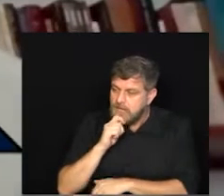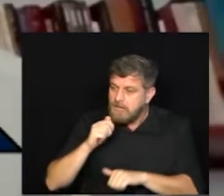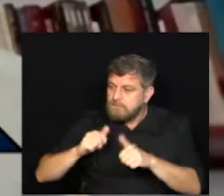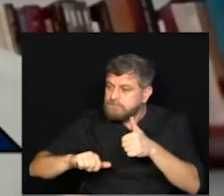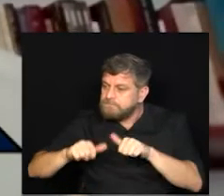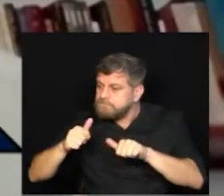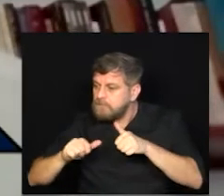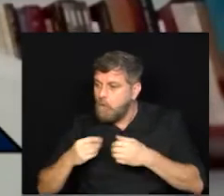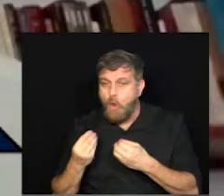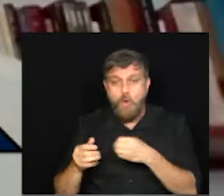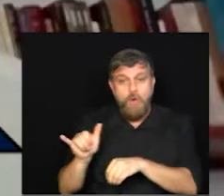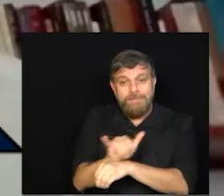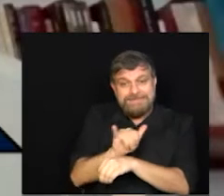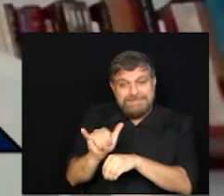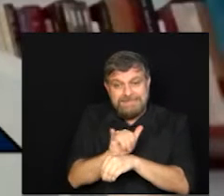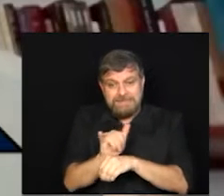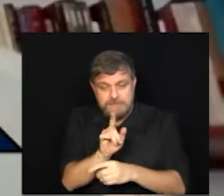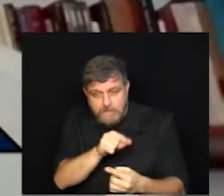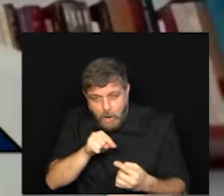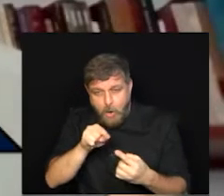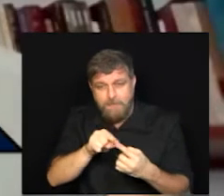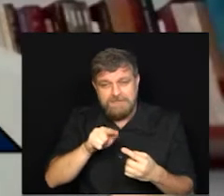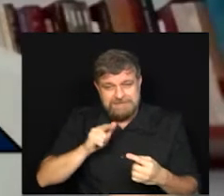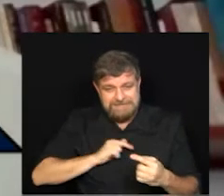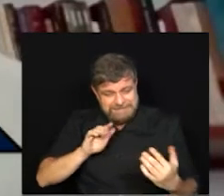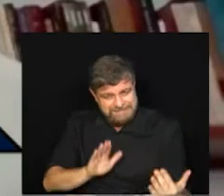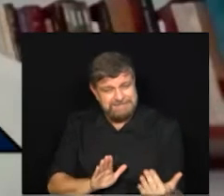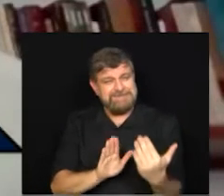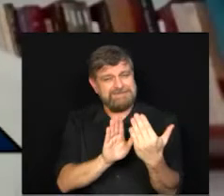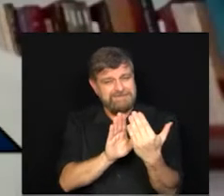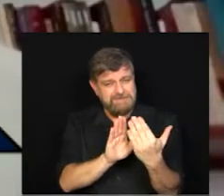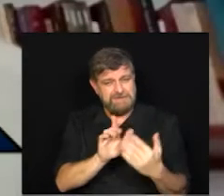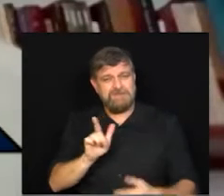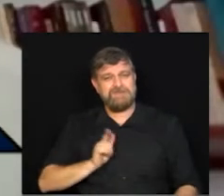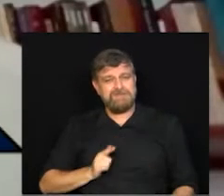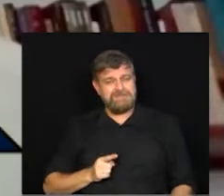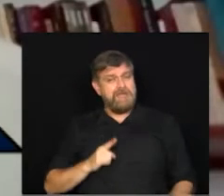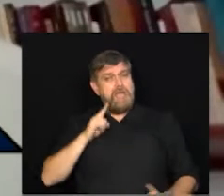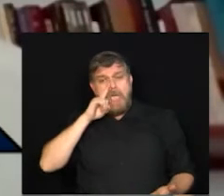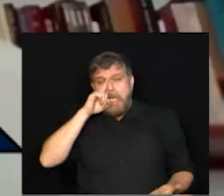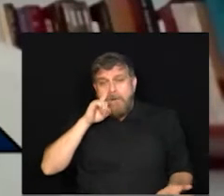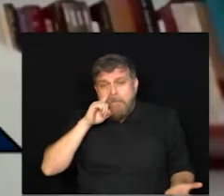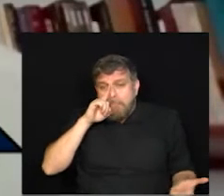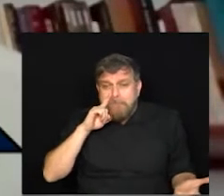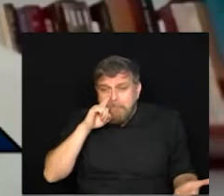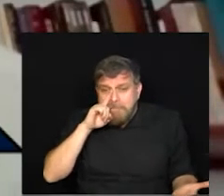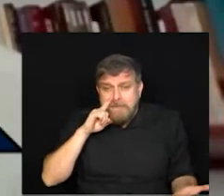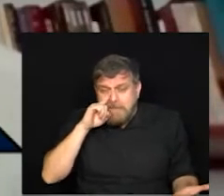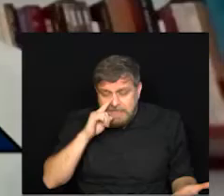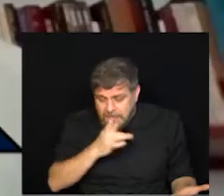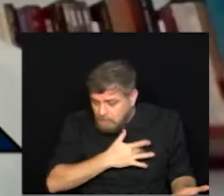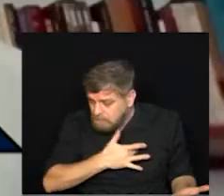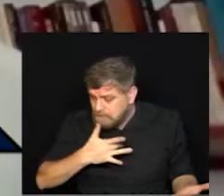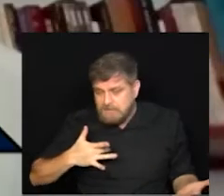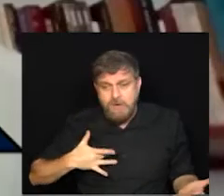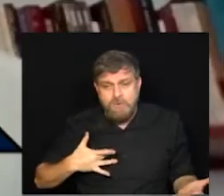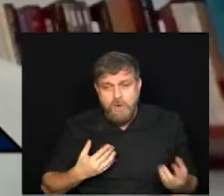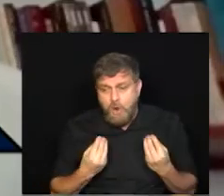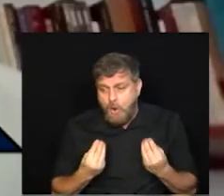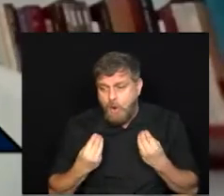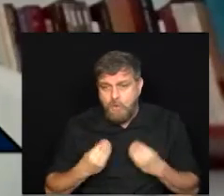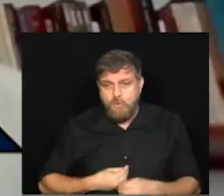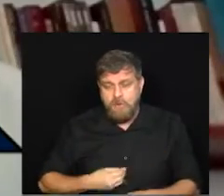mecanismos que possam enfrentar esse perigo que existe à saúde e à